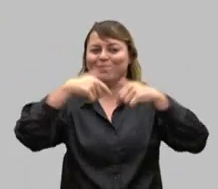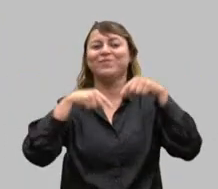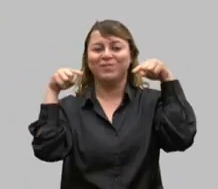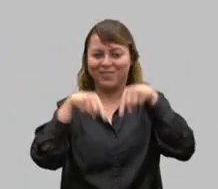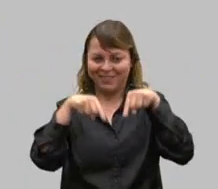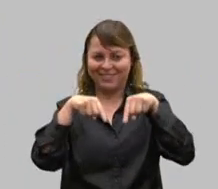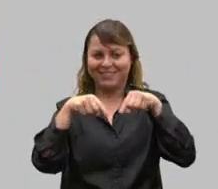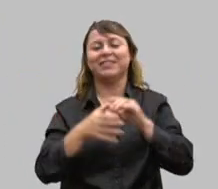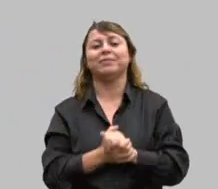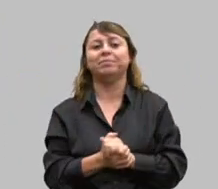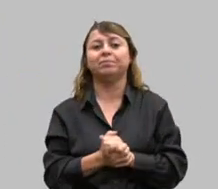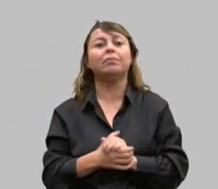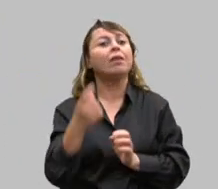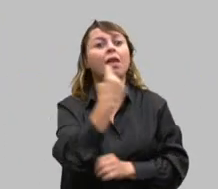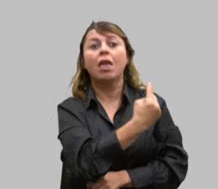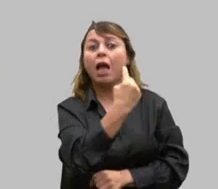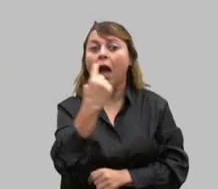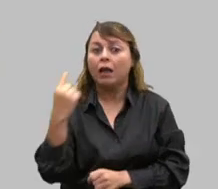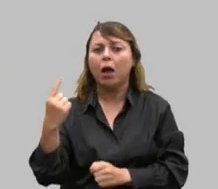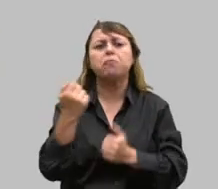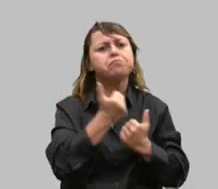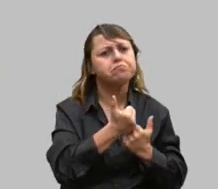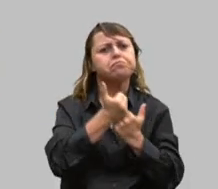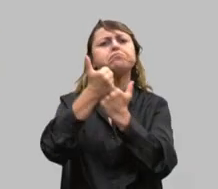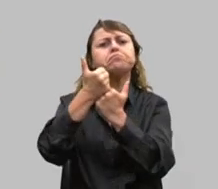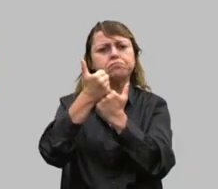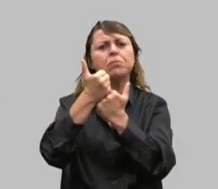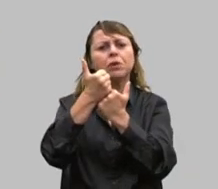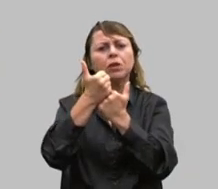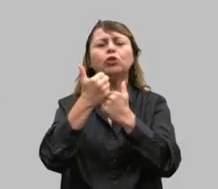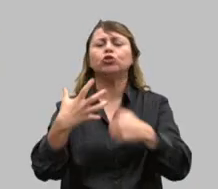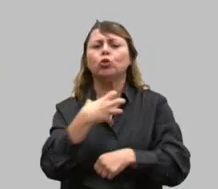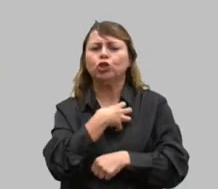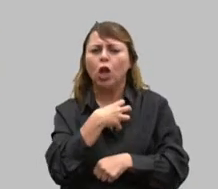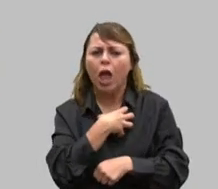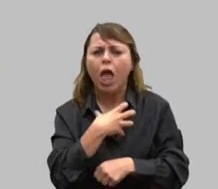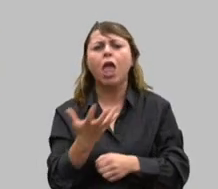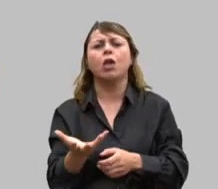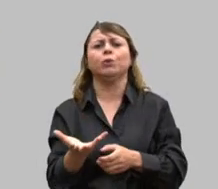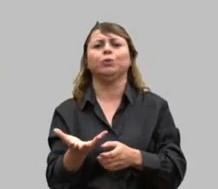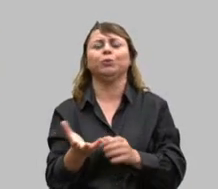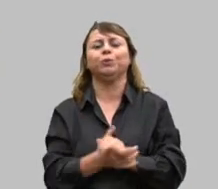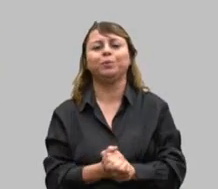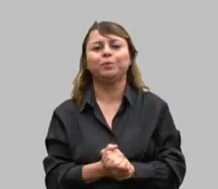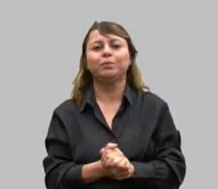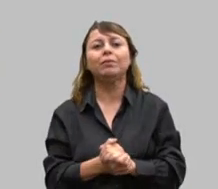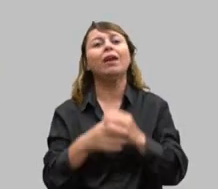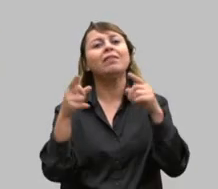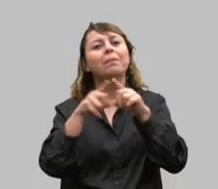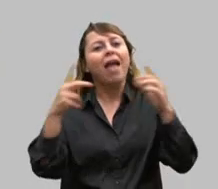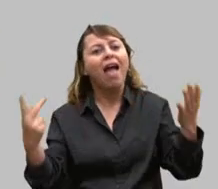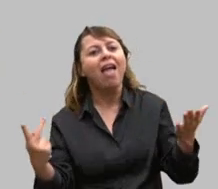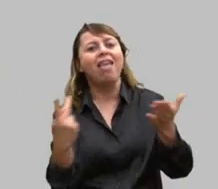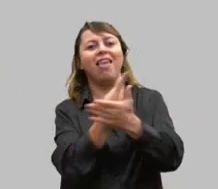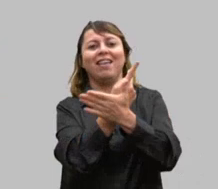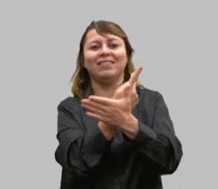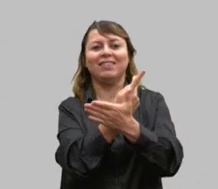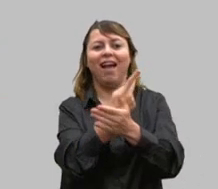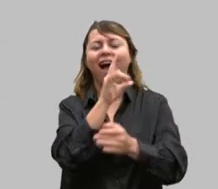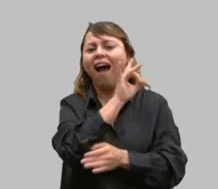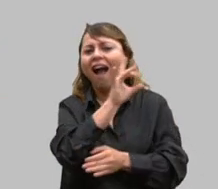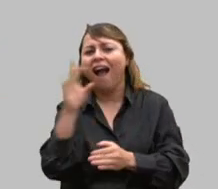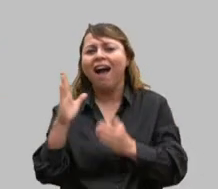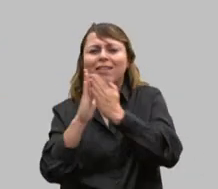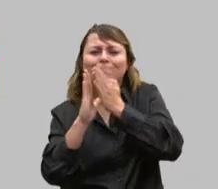e cada um que contribui da sua forma do seu jeito realizando a cada